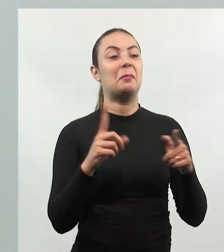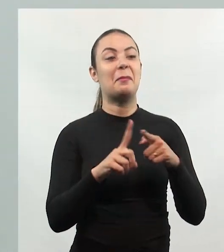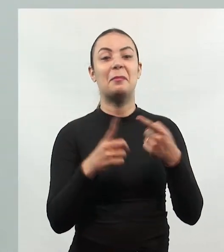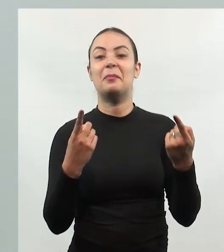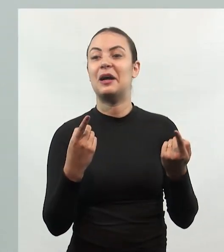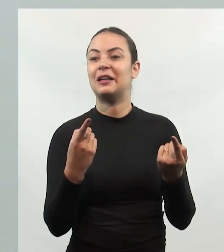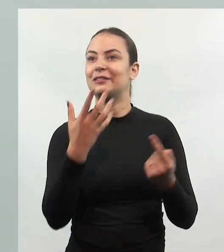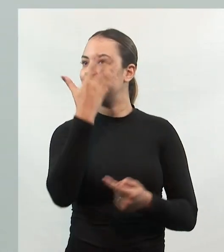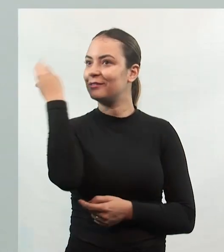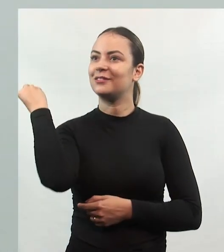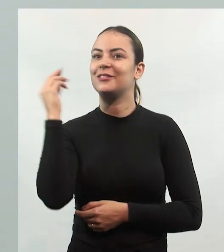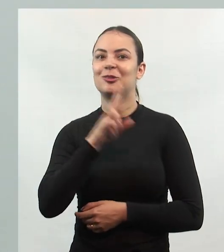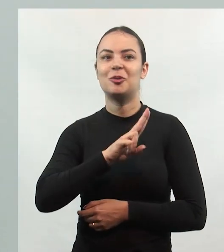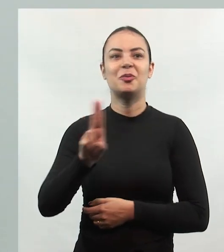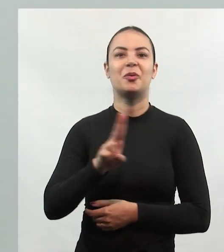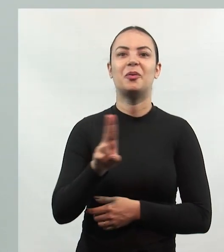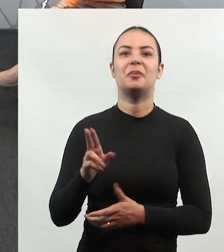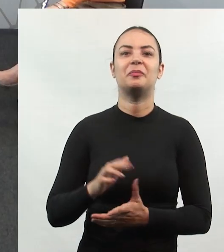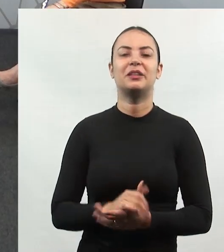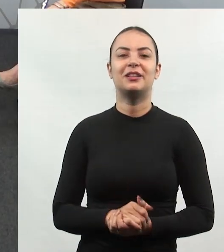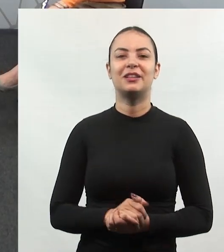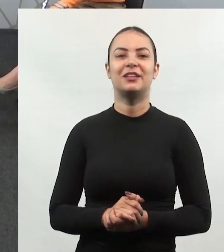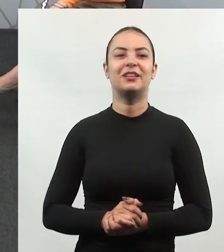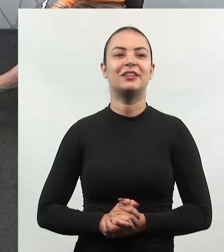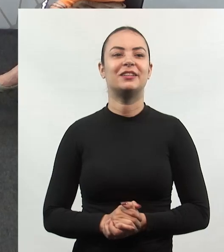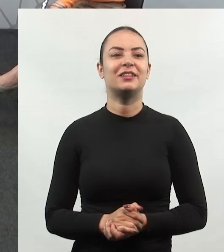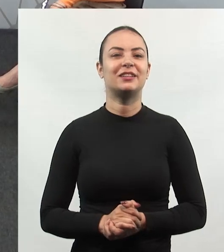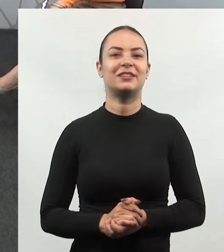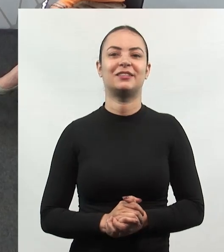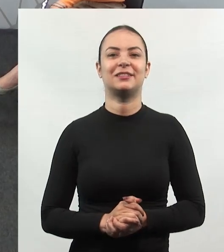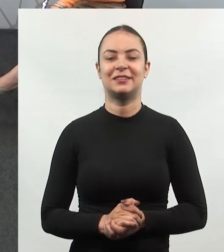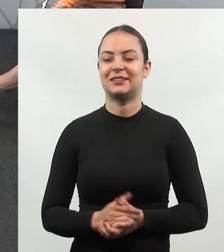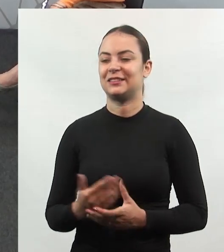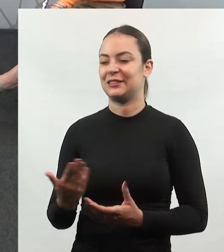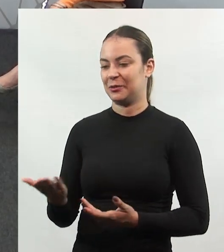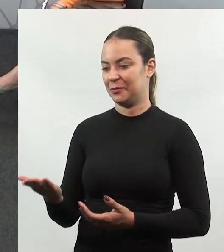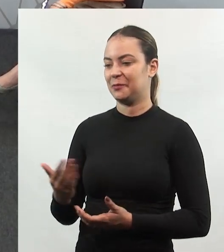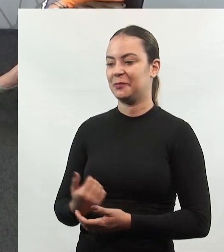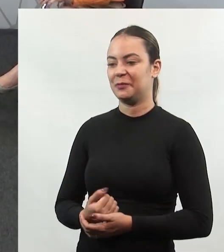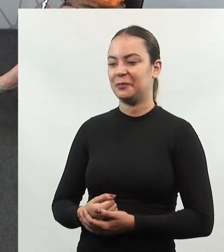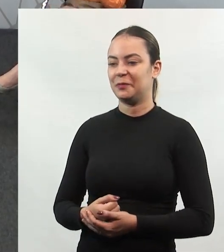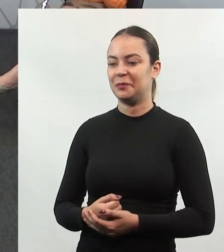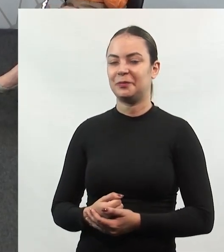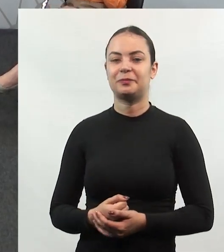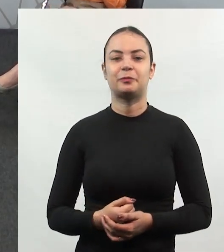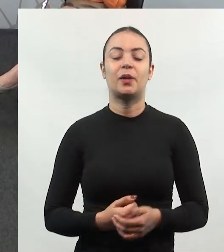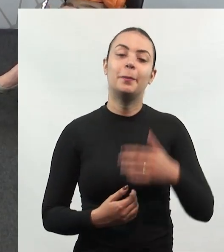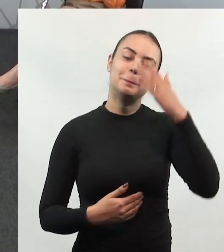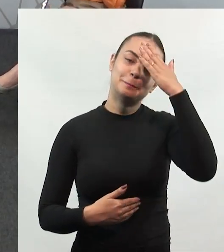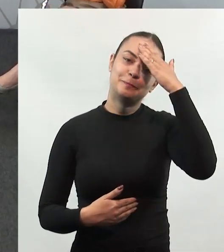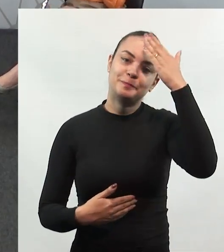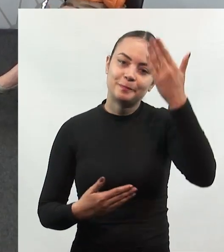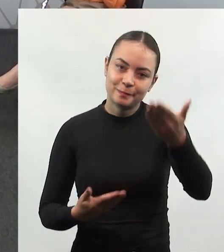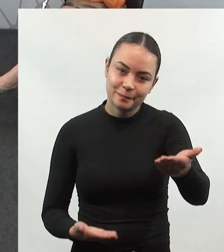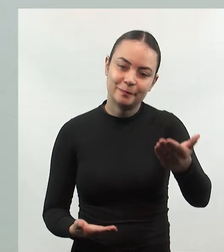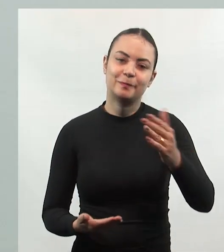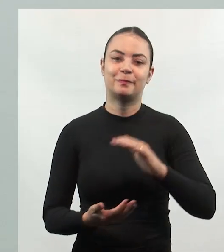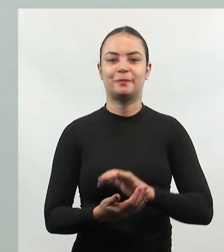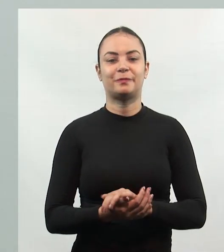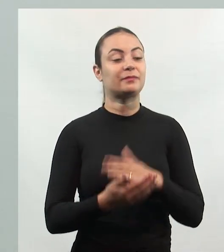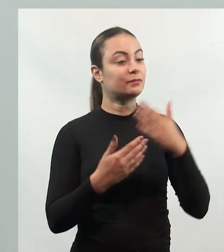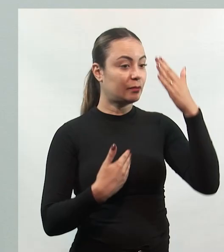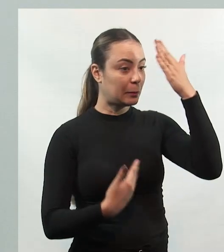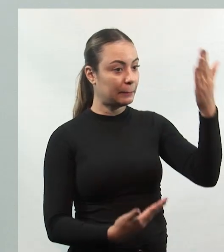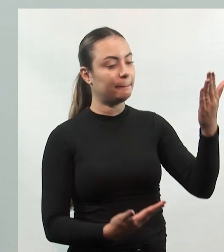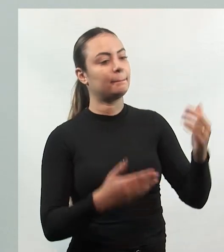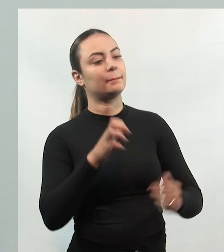tem cabelo, né? Será que ele usa um mullet? E agora, Gláucia, se despede só agradecer imensamente, Eline,